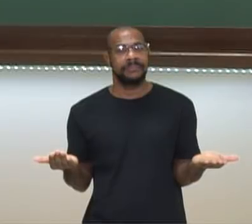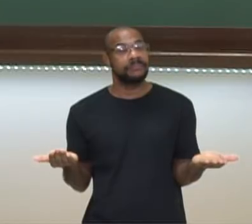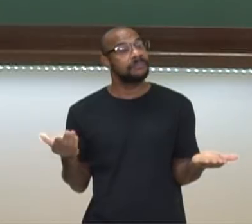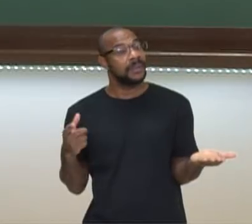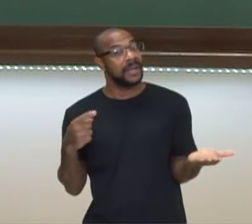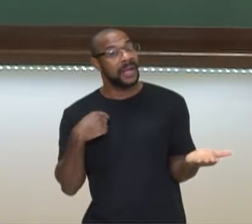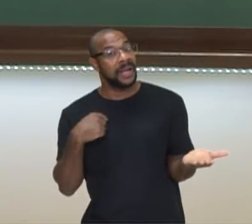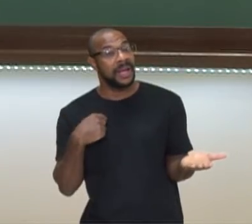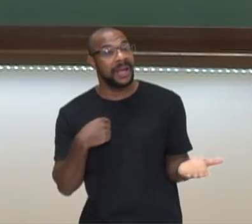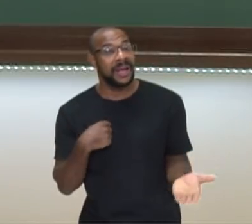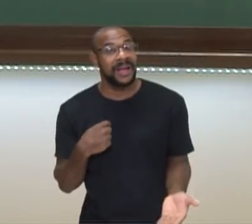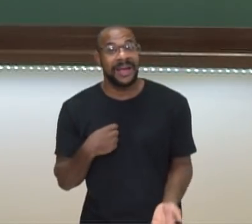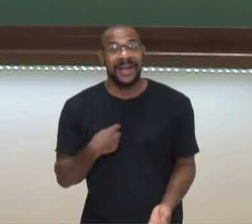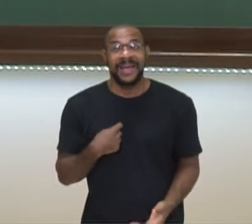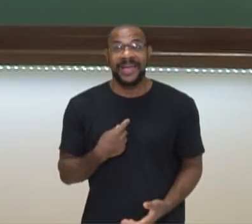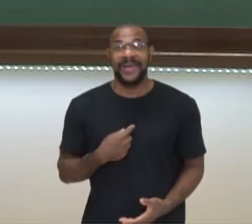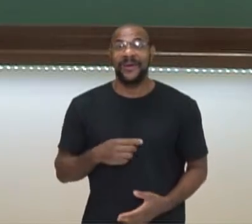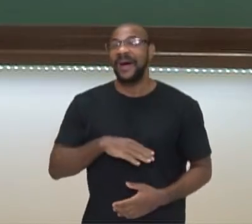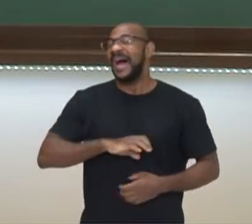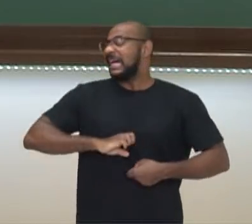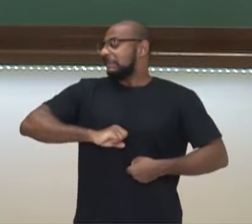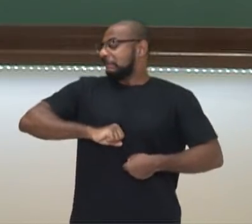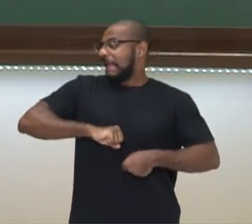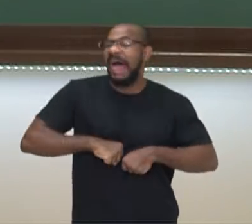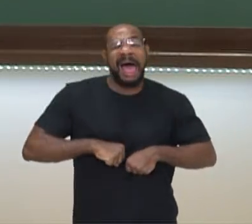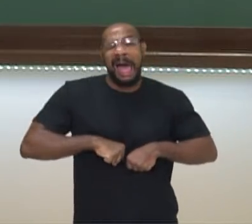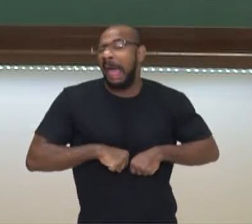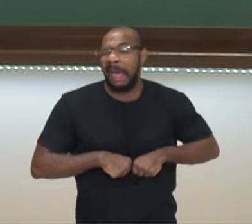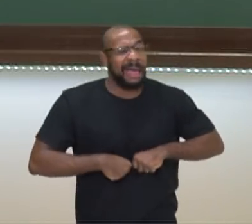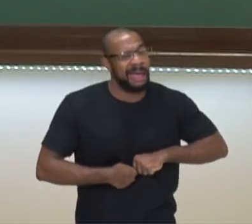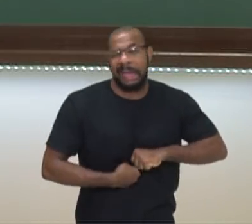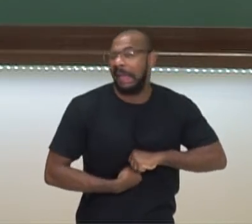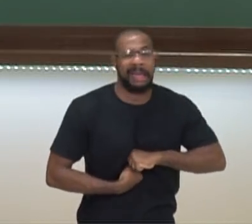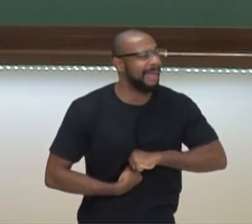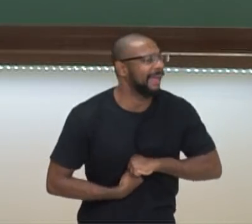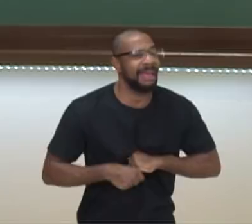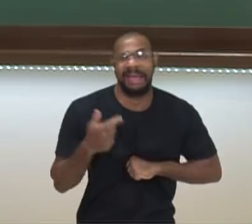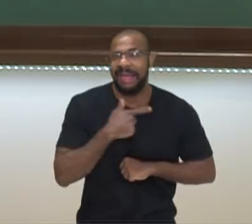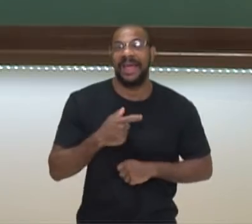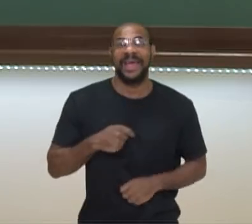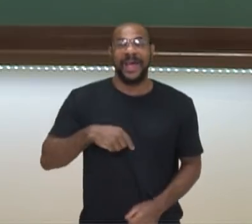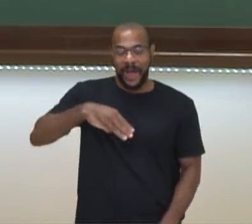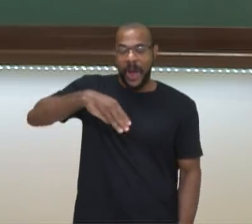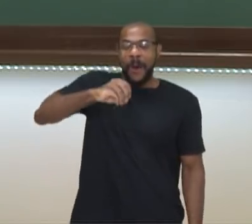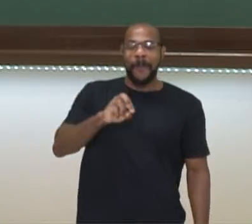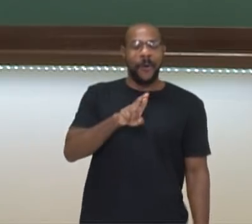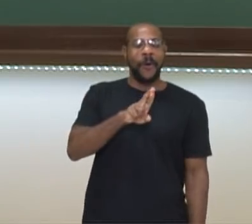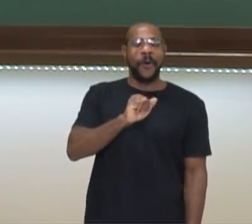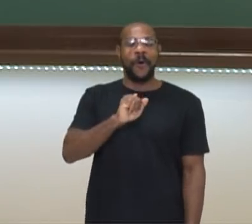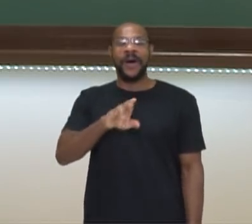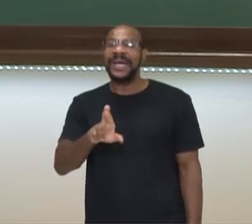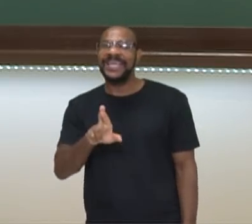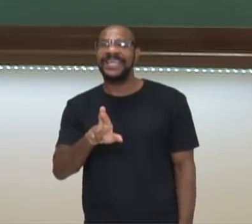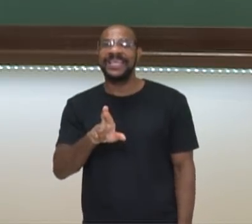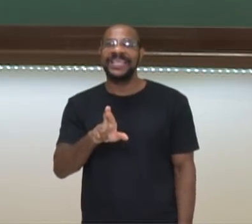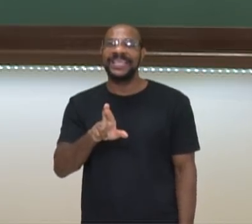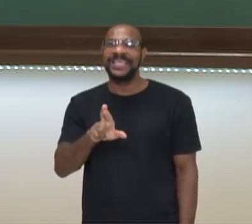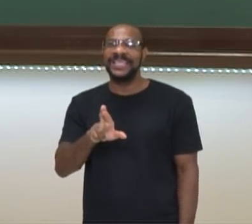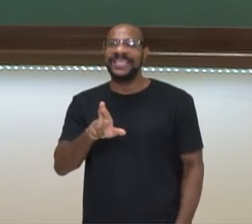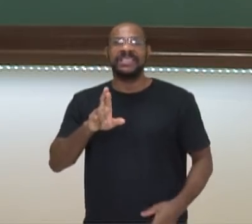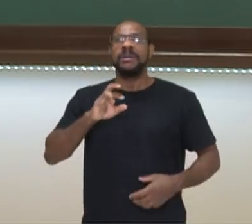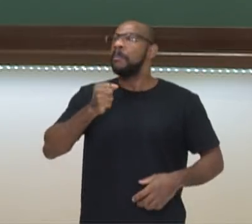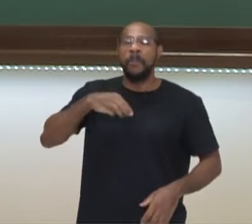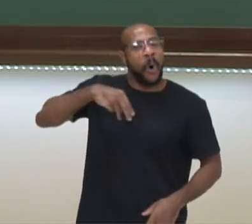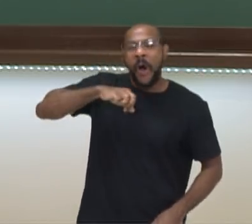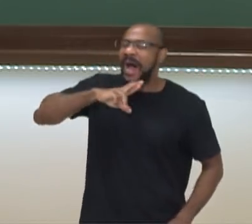eu morri de tanto dar risada ontem. Você vai dizer, você vai entender do que eu estou falando, que eu estive num momento de muito